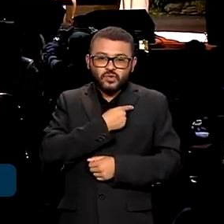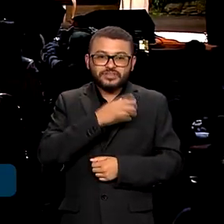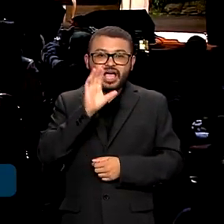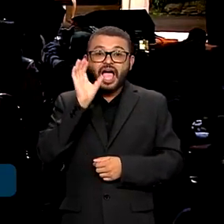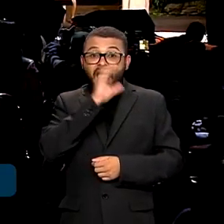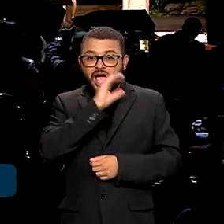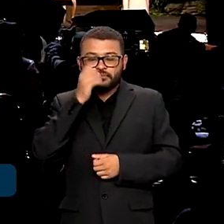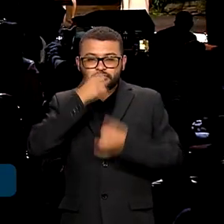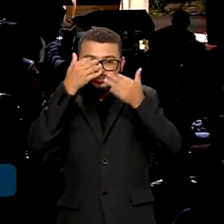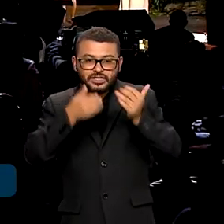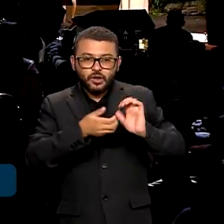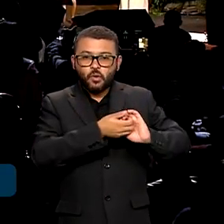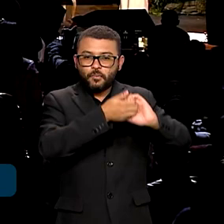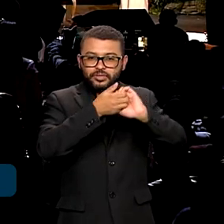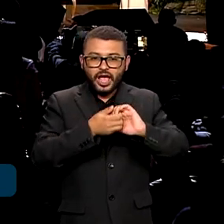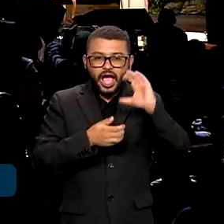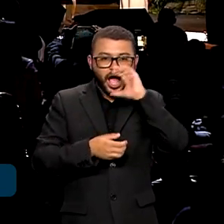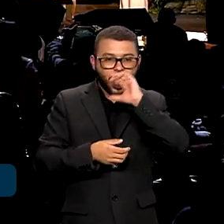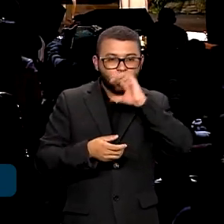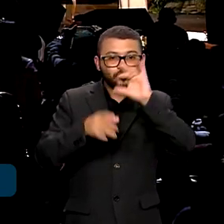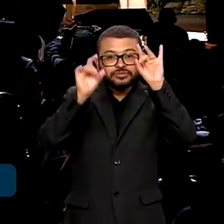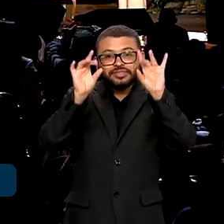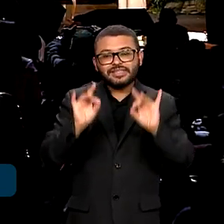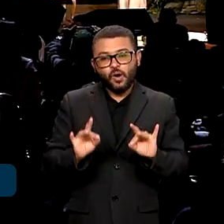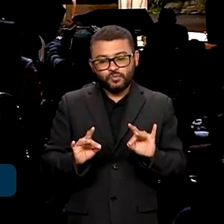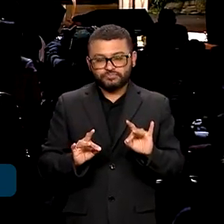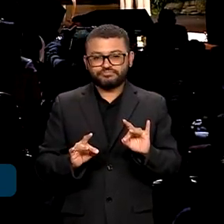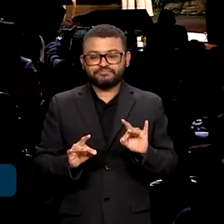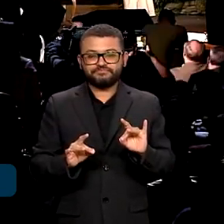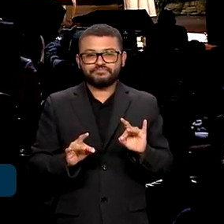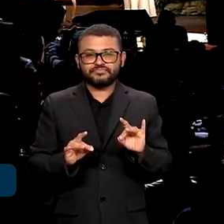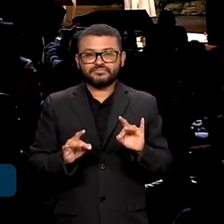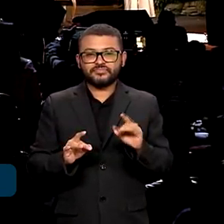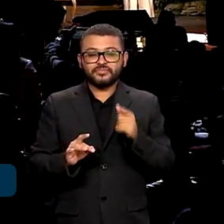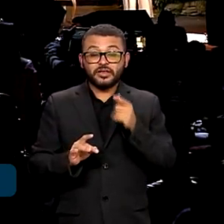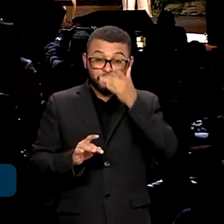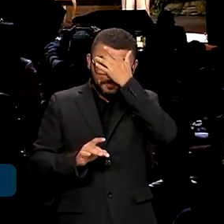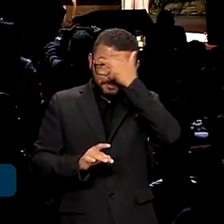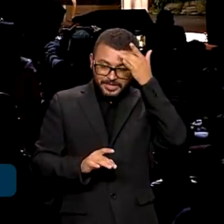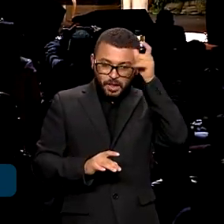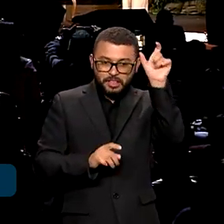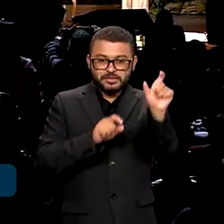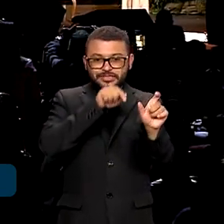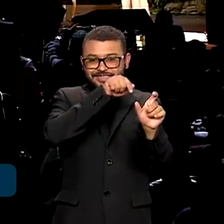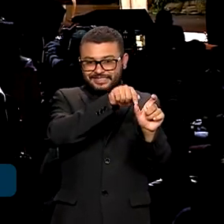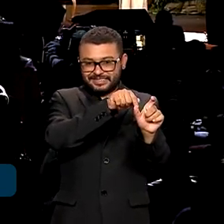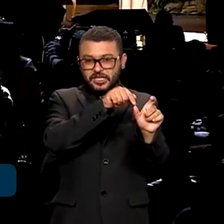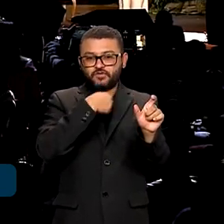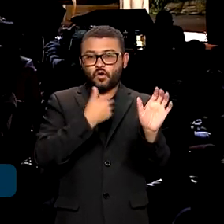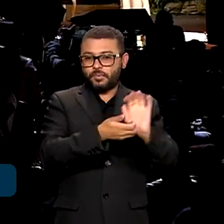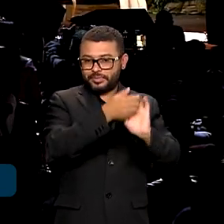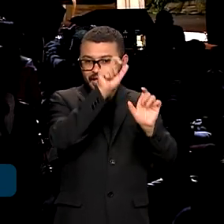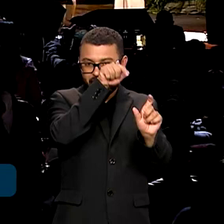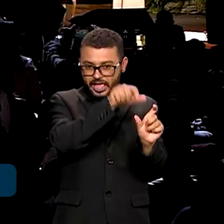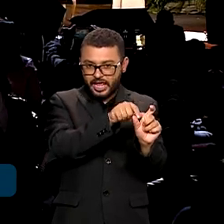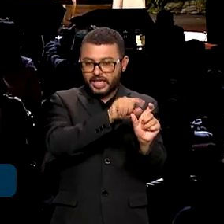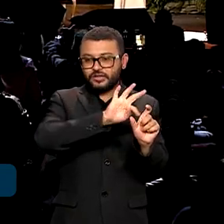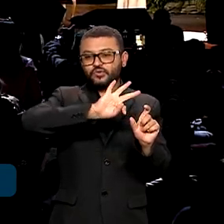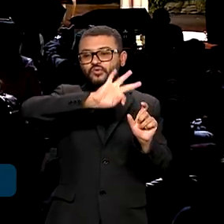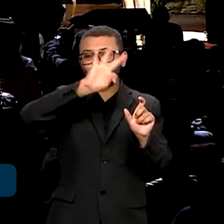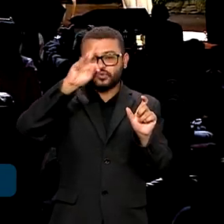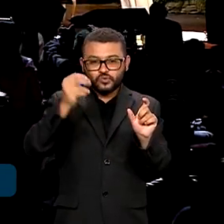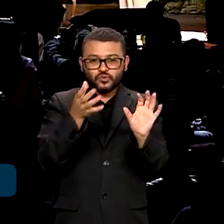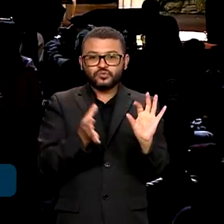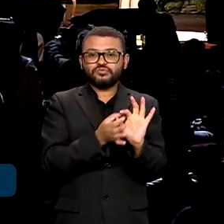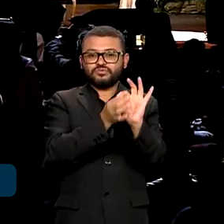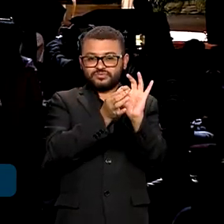uma saudação muito especial, não é? A uma pessoa, e nessa pessoa eu cumprimento a todos que